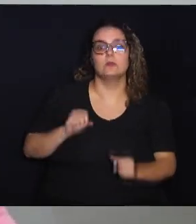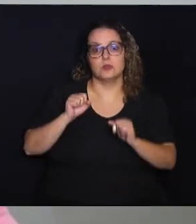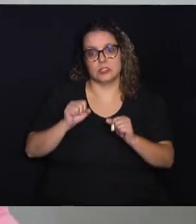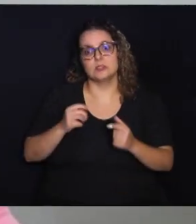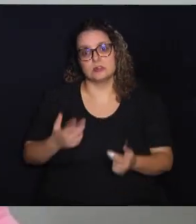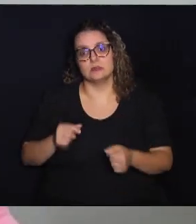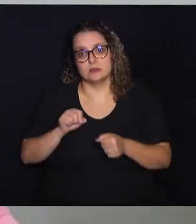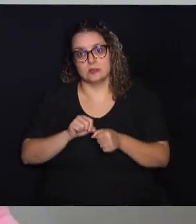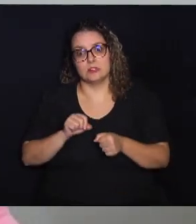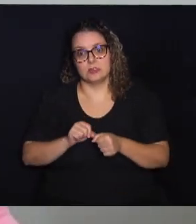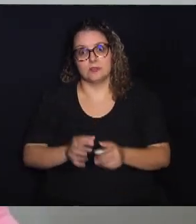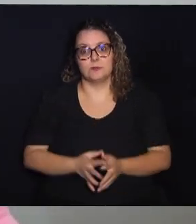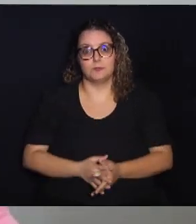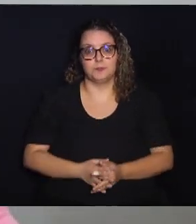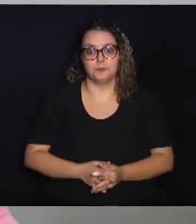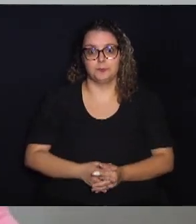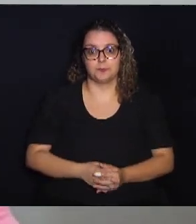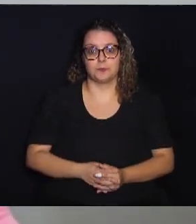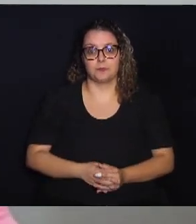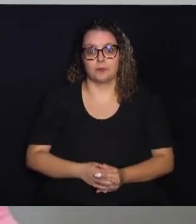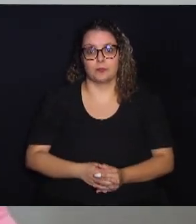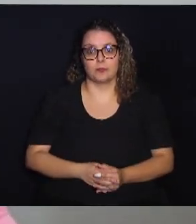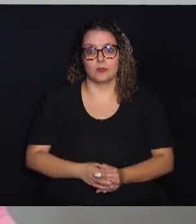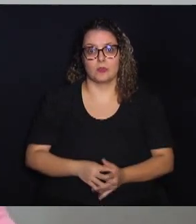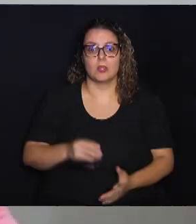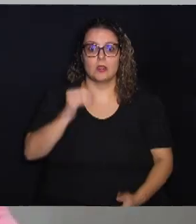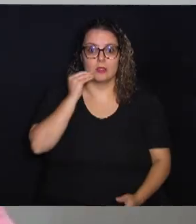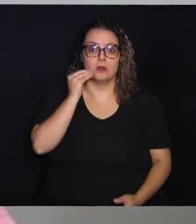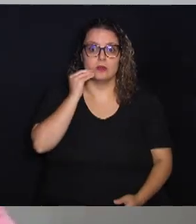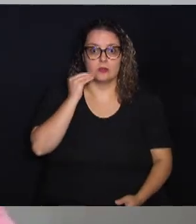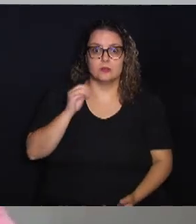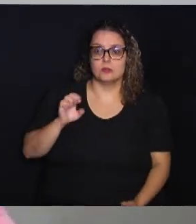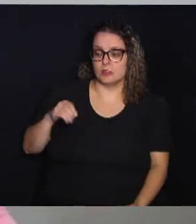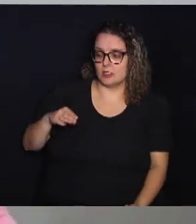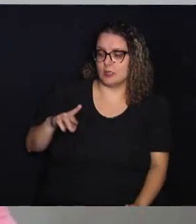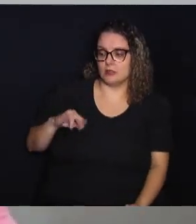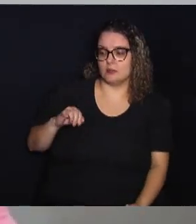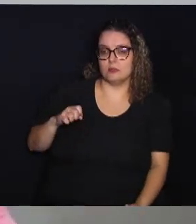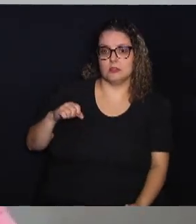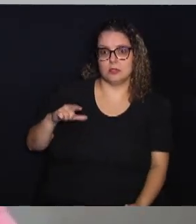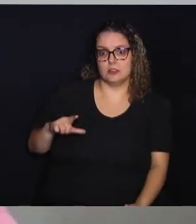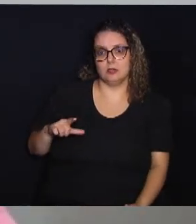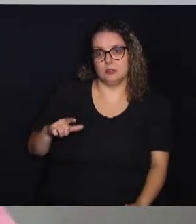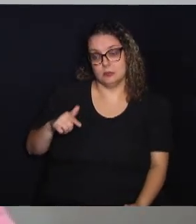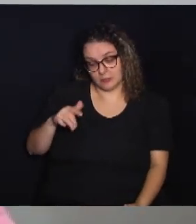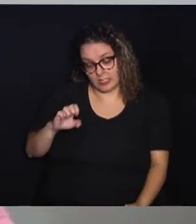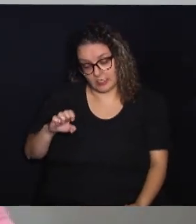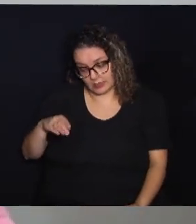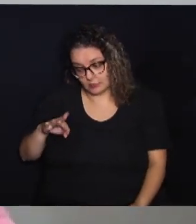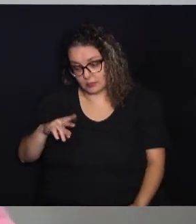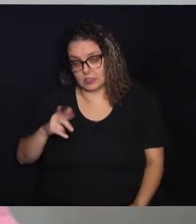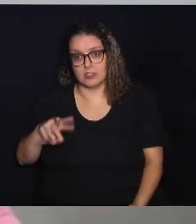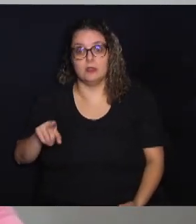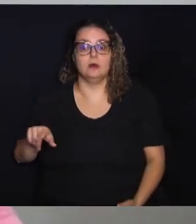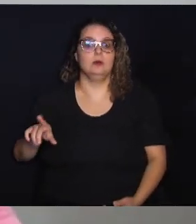a realização de um teste genético nos embriões, que aí é chamado de PGTM. Ele tem várias possibilidades,